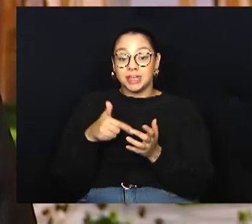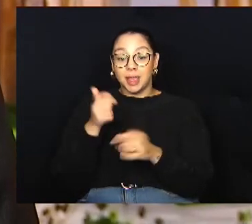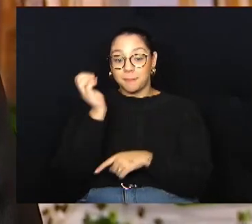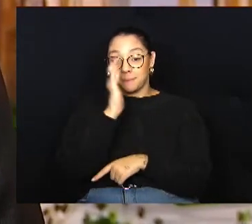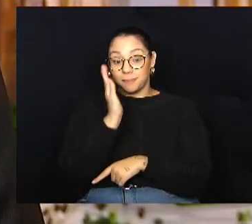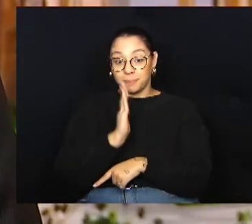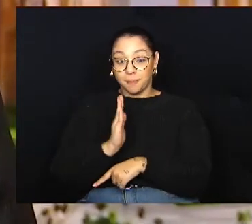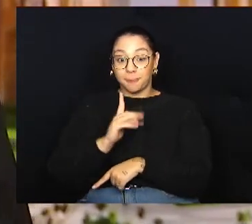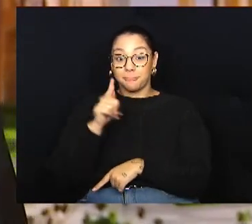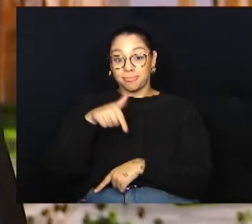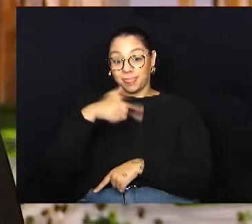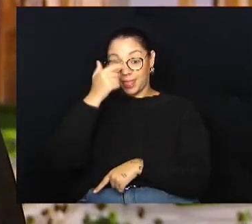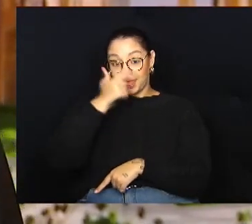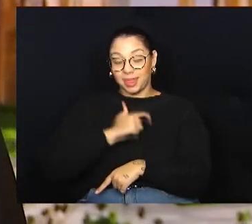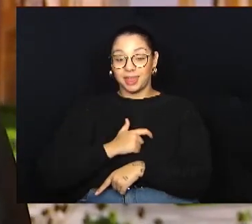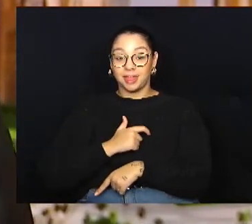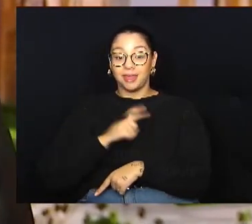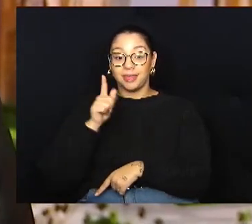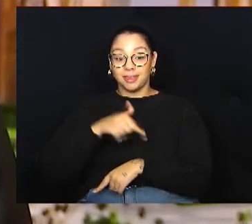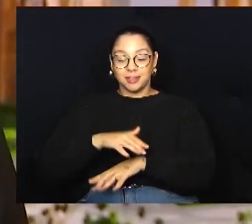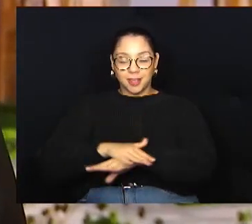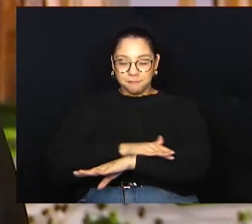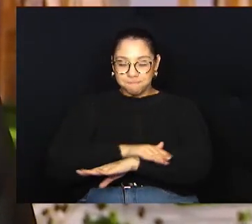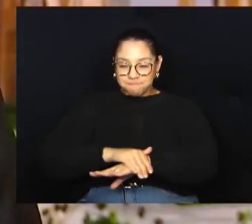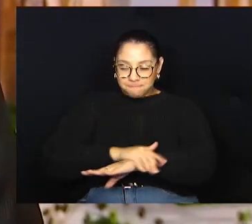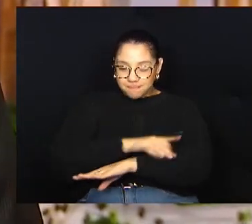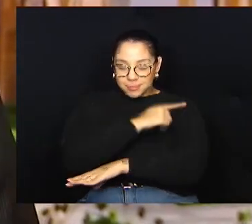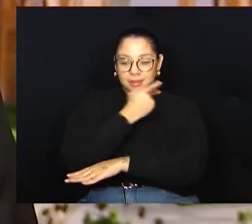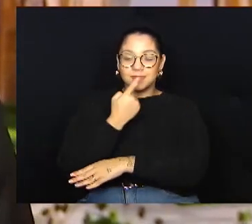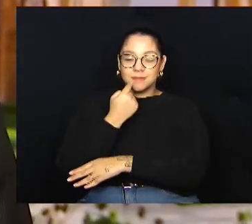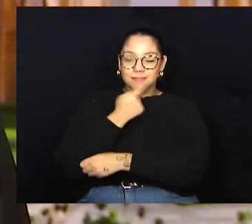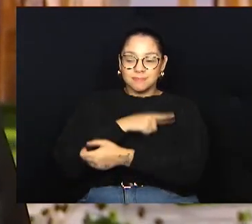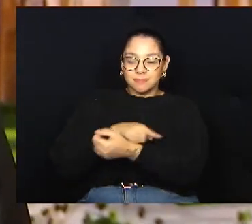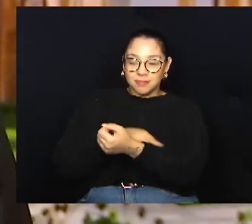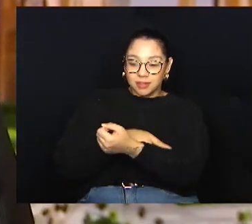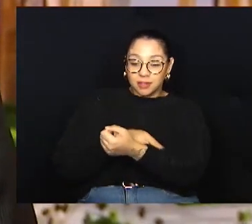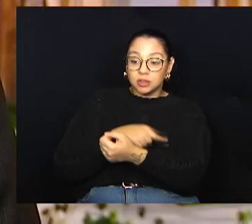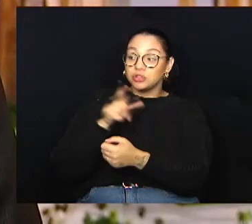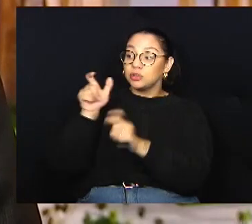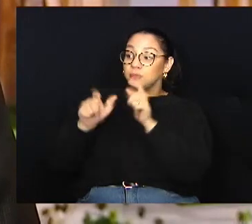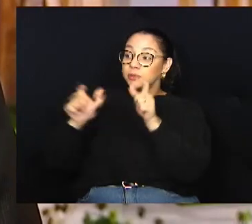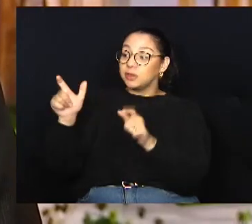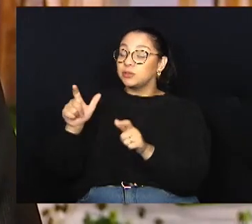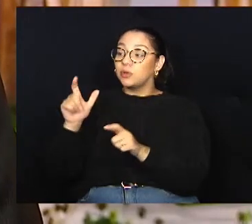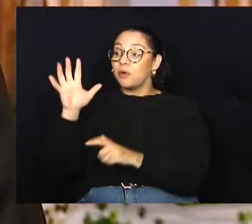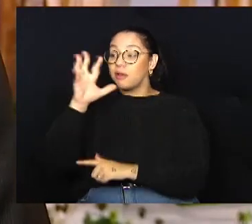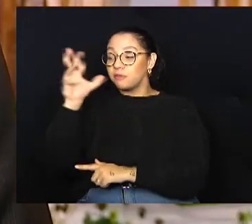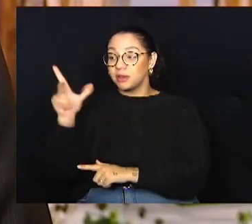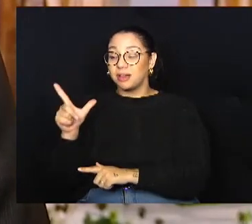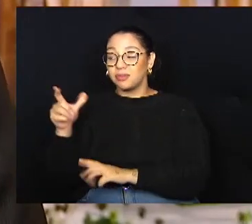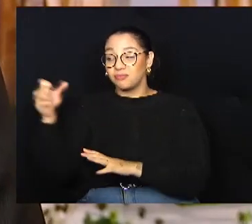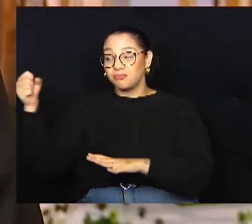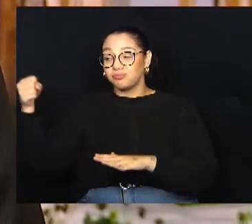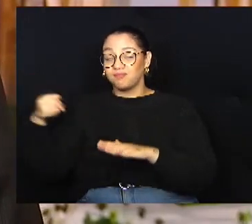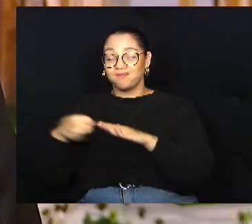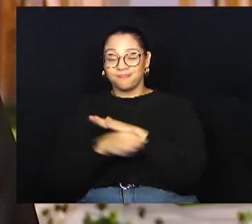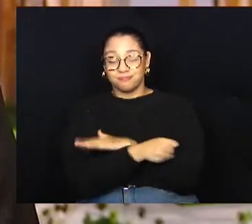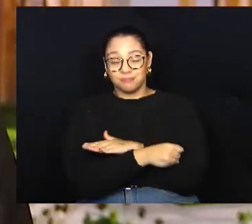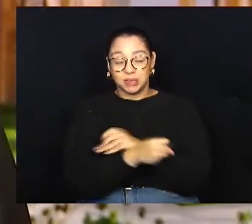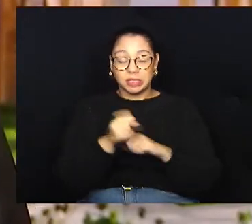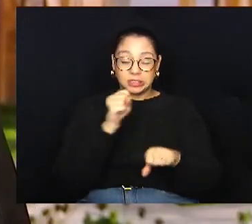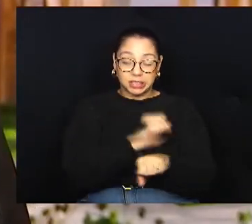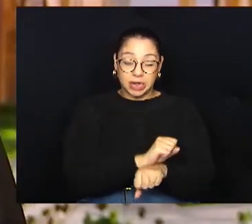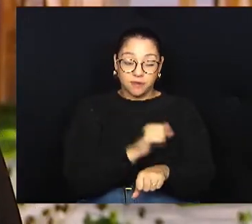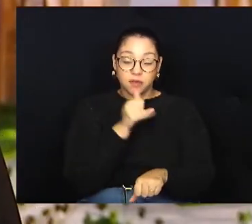brasileira, a nossa raça, que tem o sangue daqueles africanos que vieram para cá na época, infelizmente, como escravos, né, mas